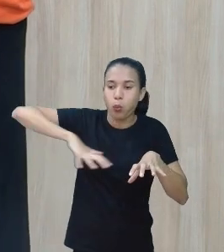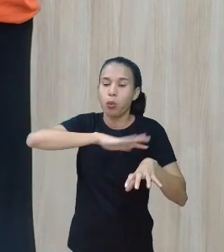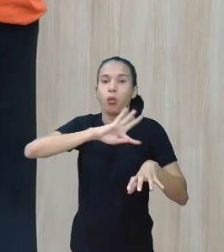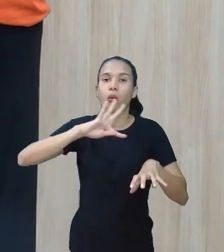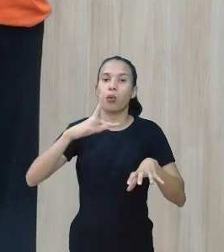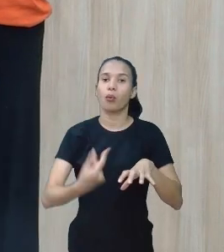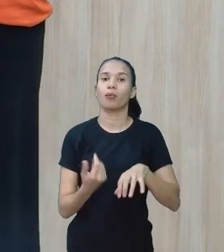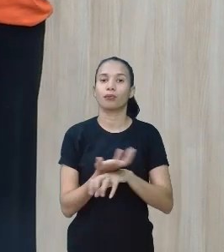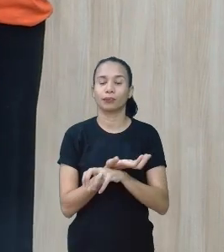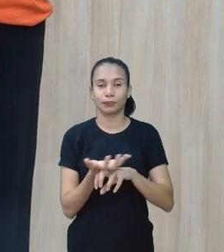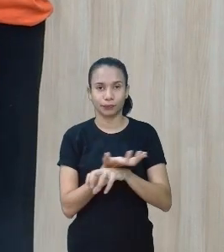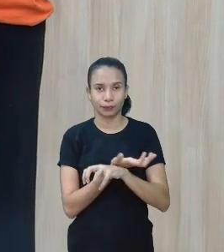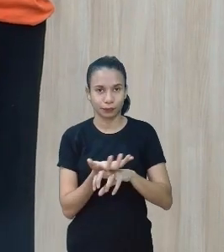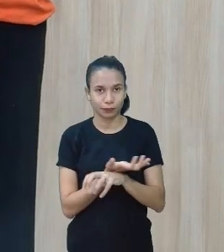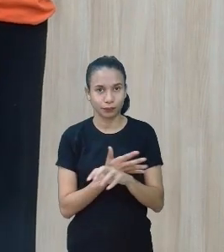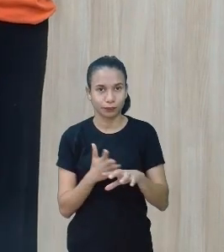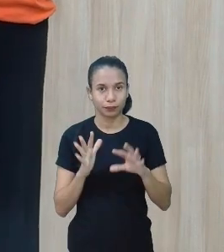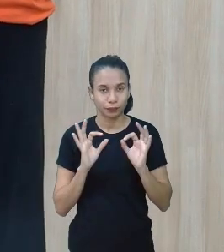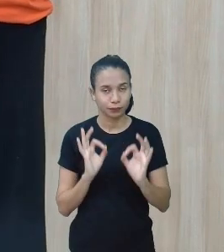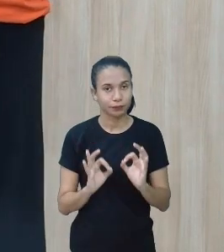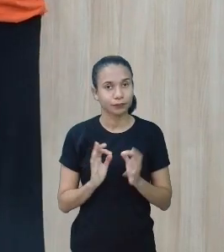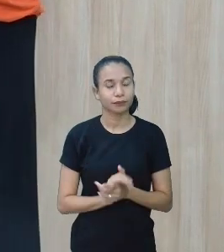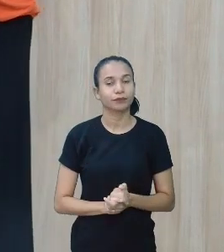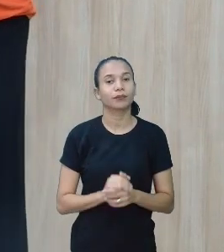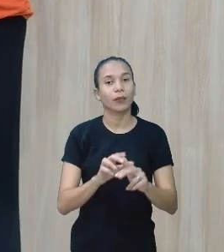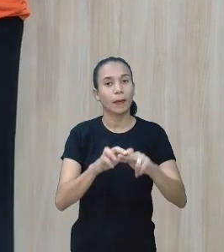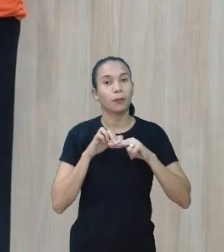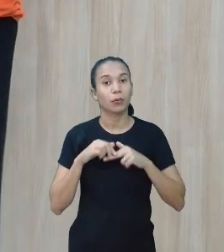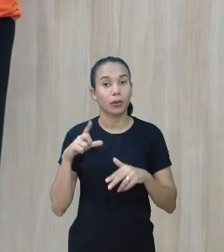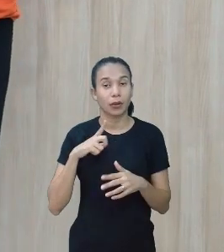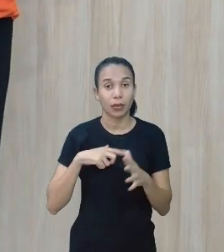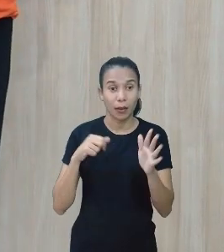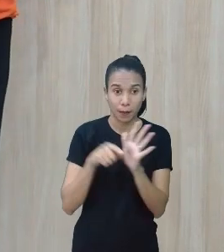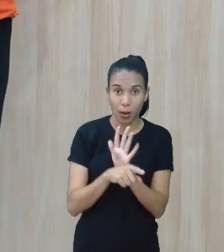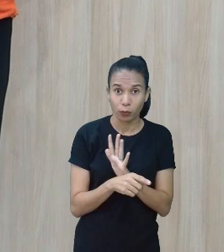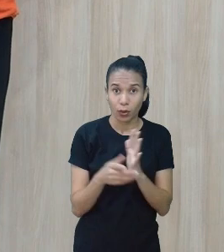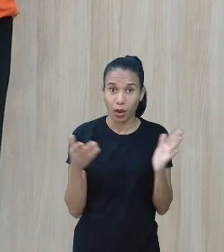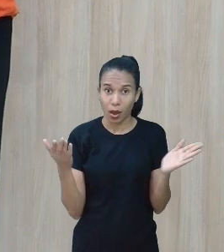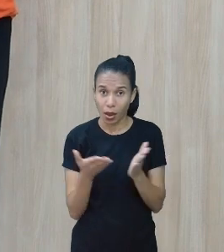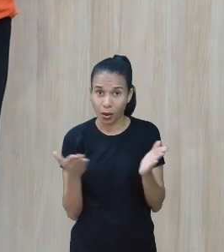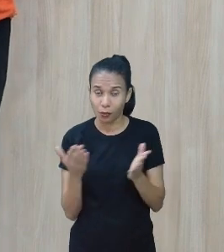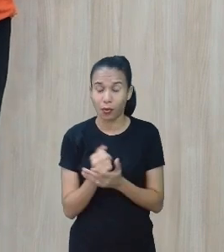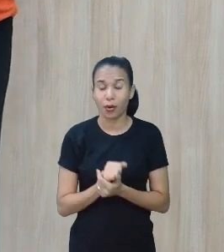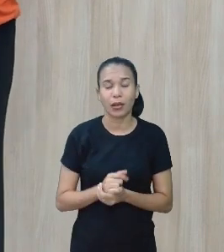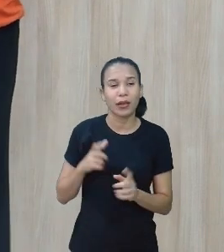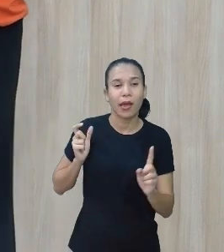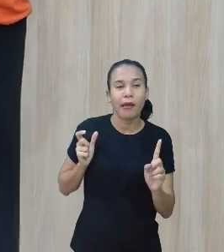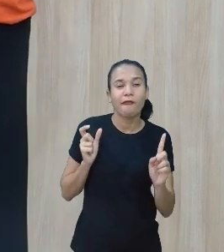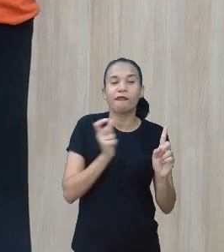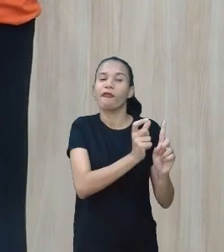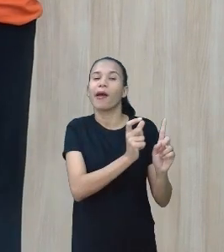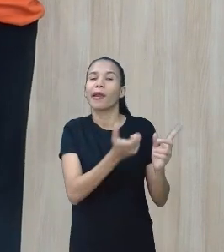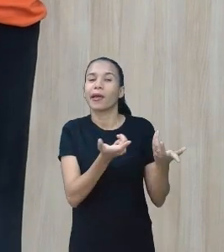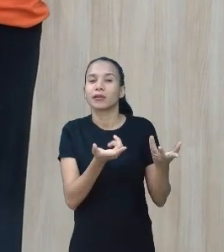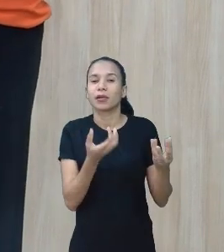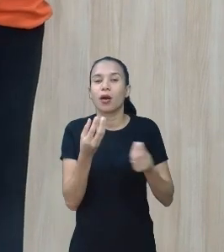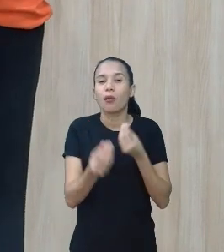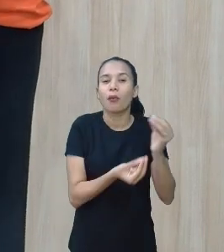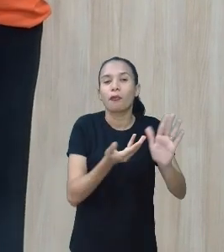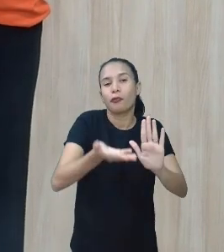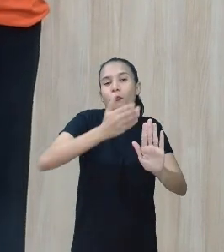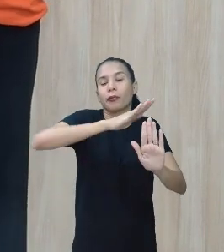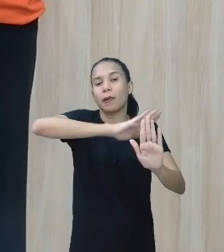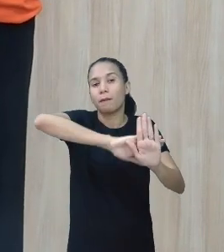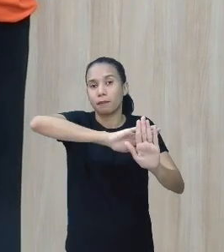outras disciplinas, tá? Então, nessa questão de inferências, nessa questão do